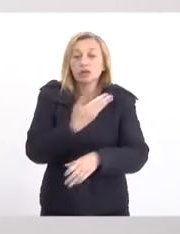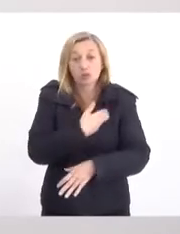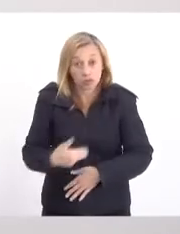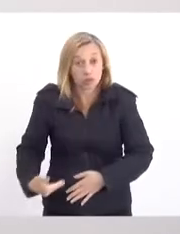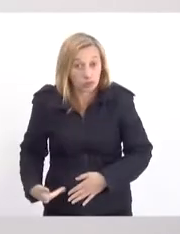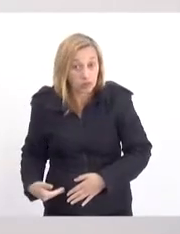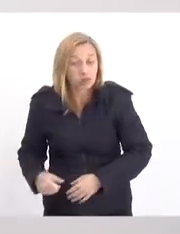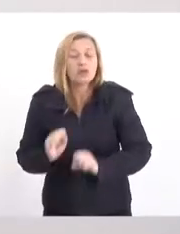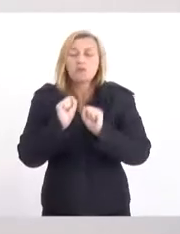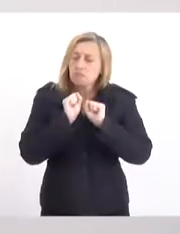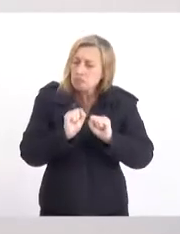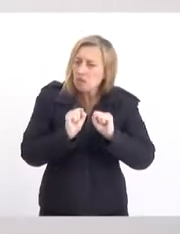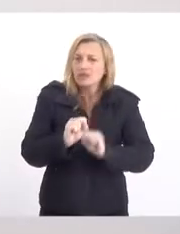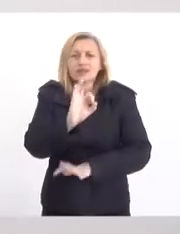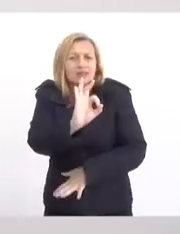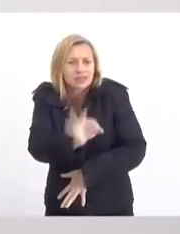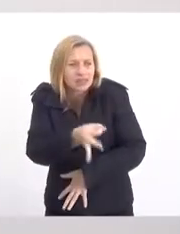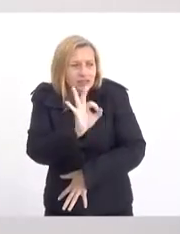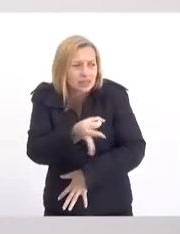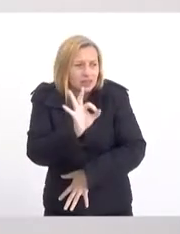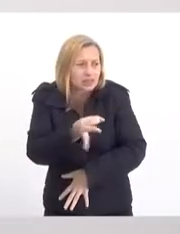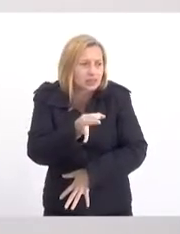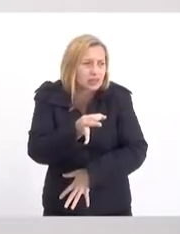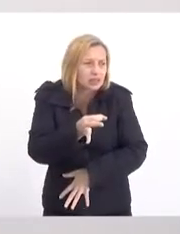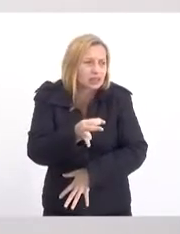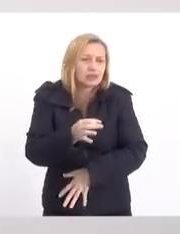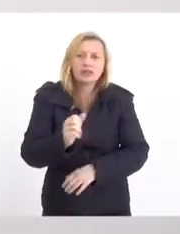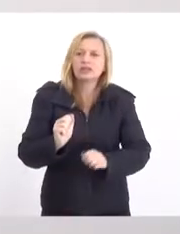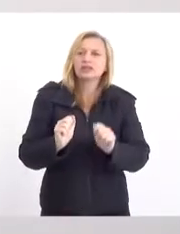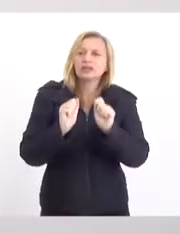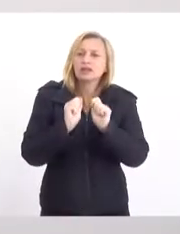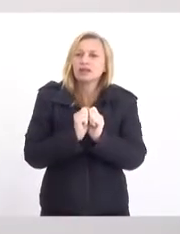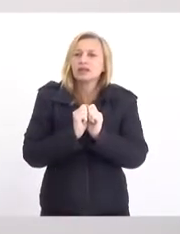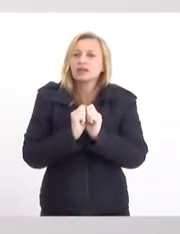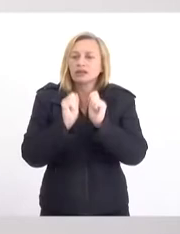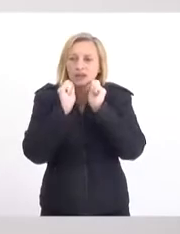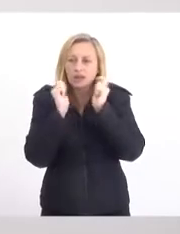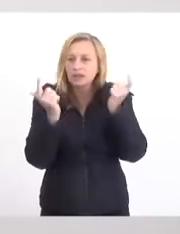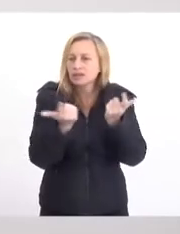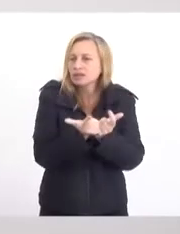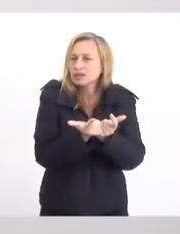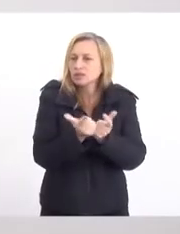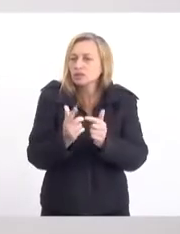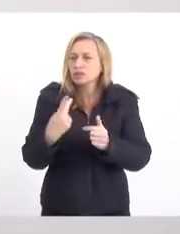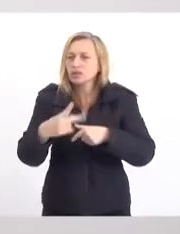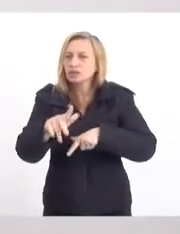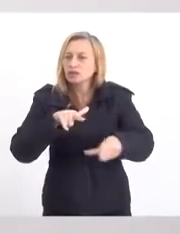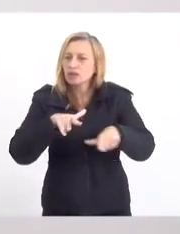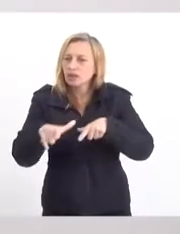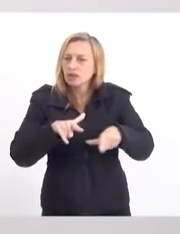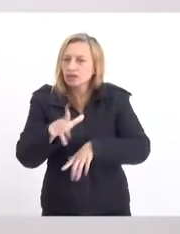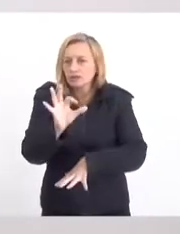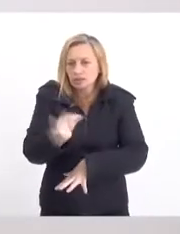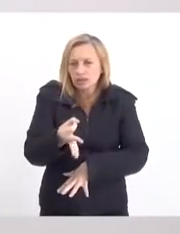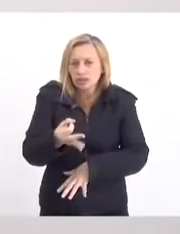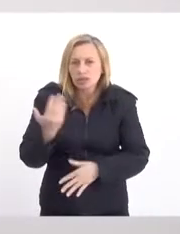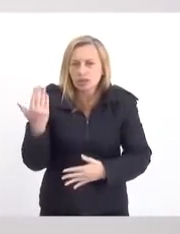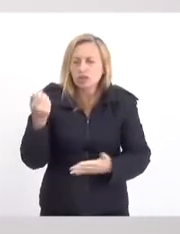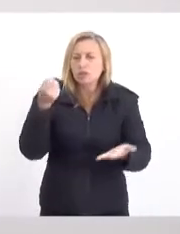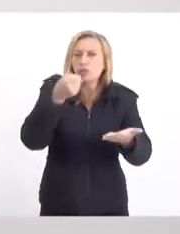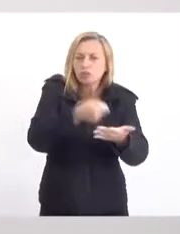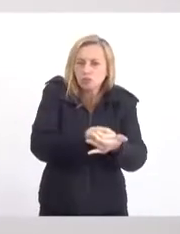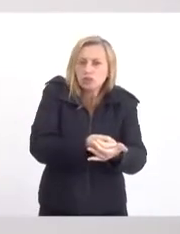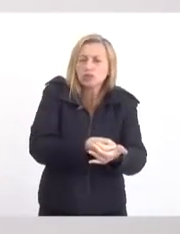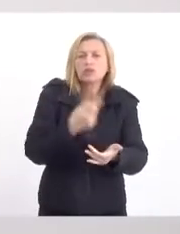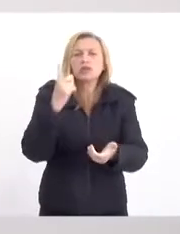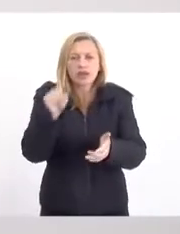governo possa, de fato, encarar a Assembleia Legislativa com seu dever necessário, que é de